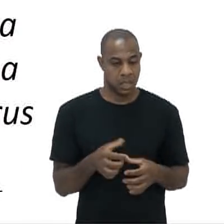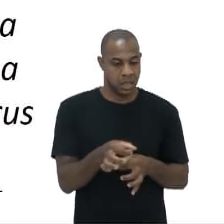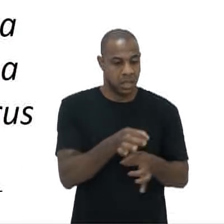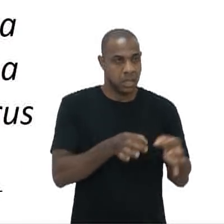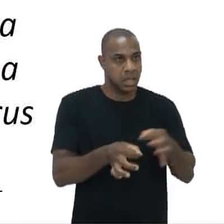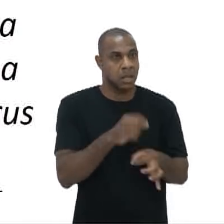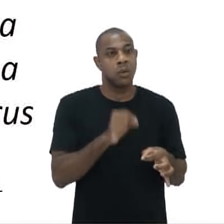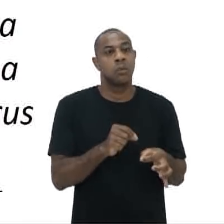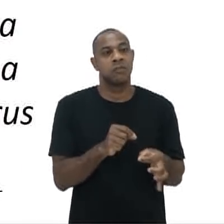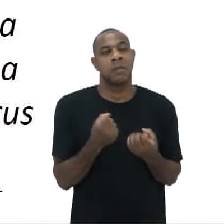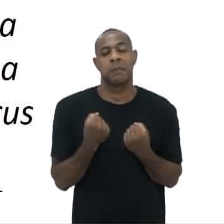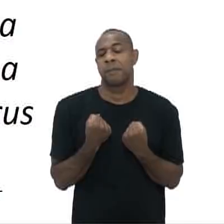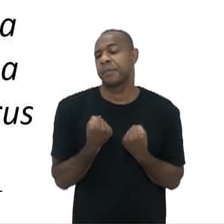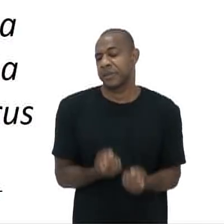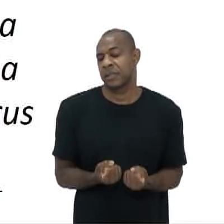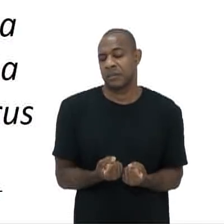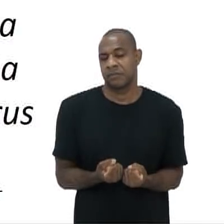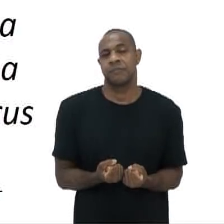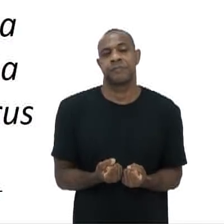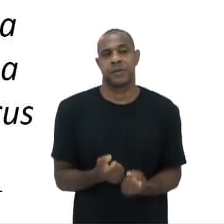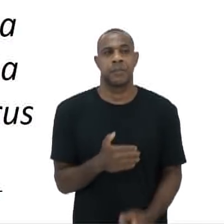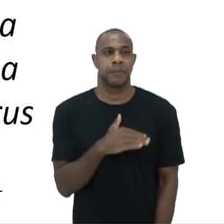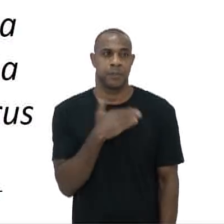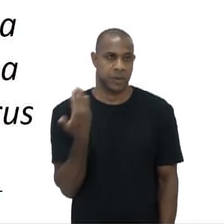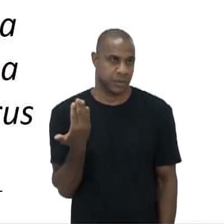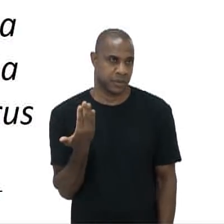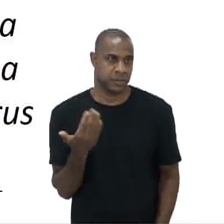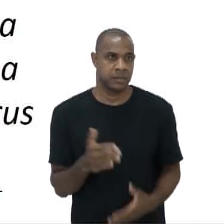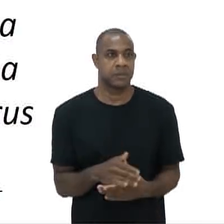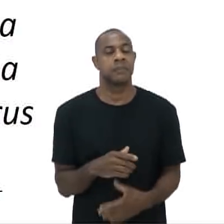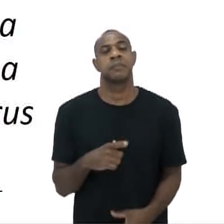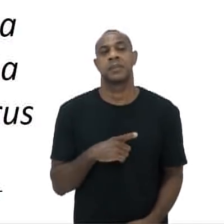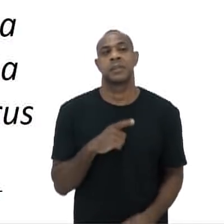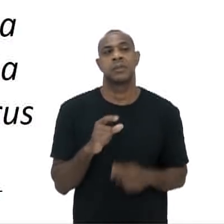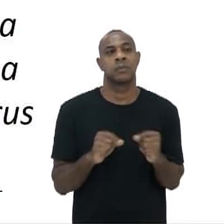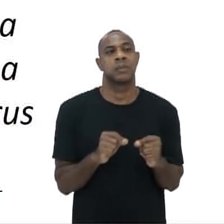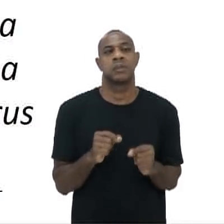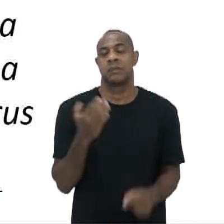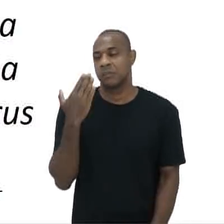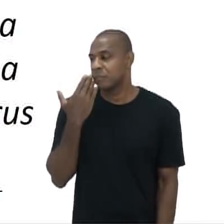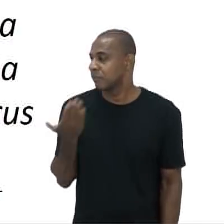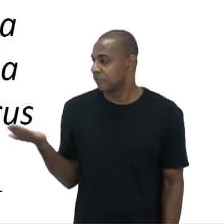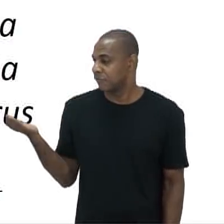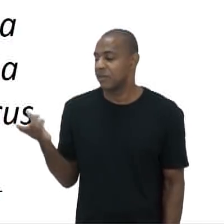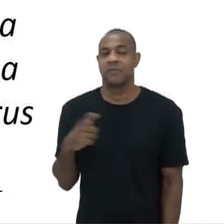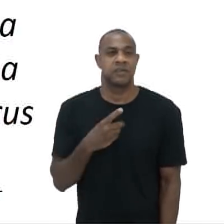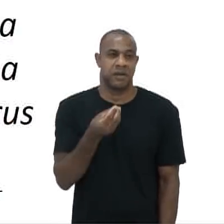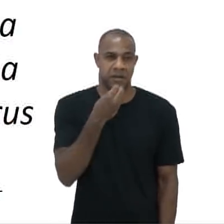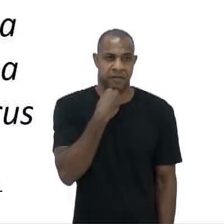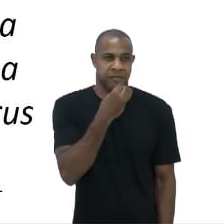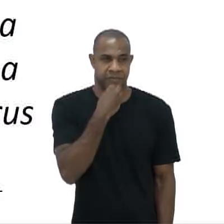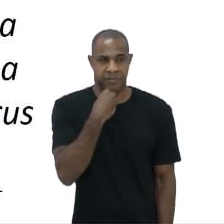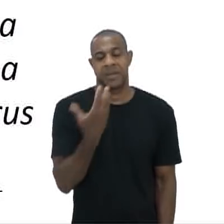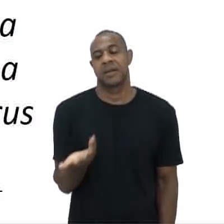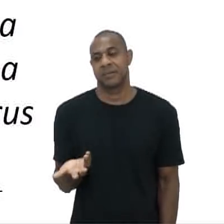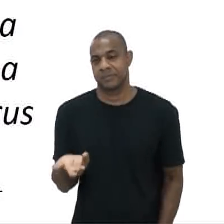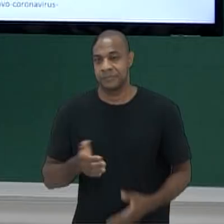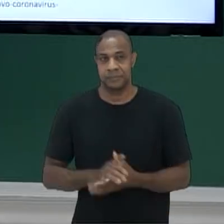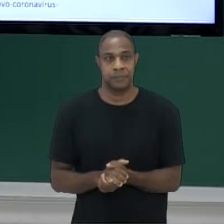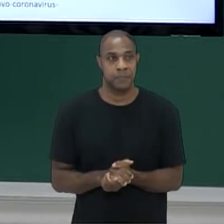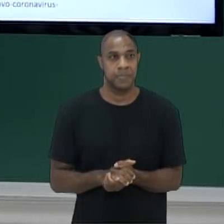fica sobrecarregada e morre, causando o quê? Uma inundação de material genético do vírus no